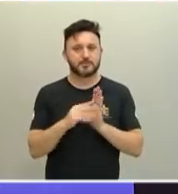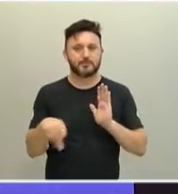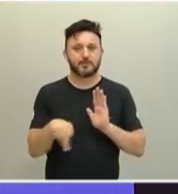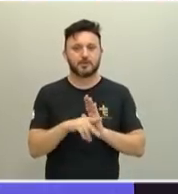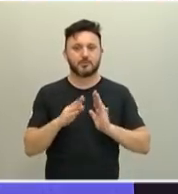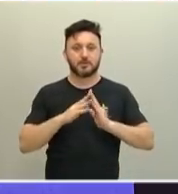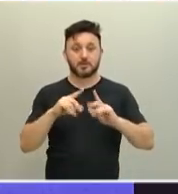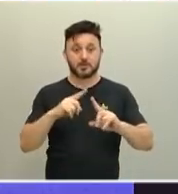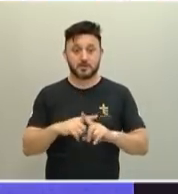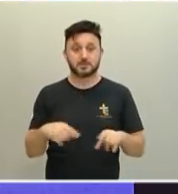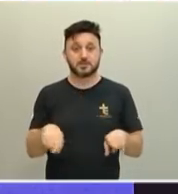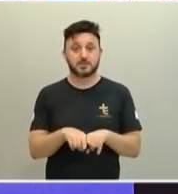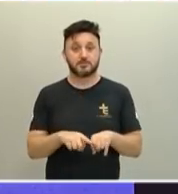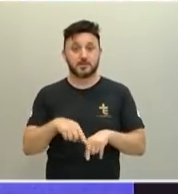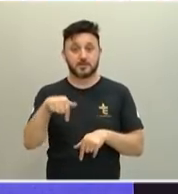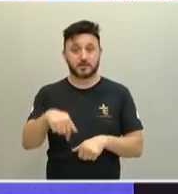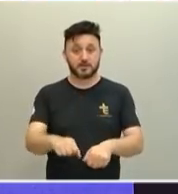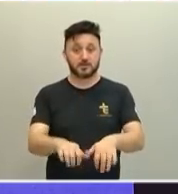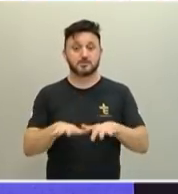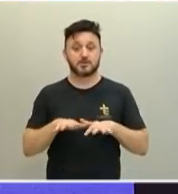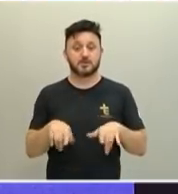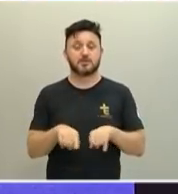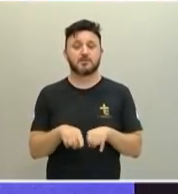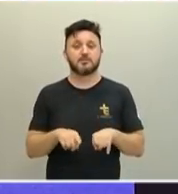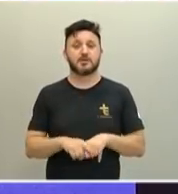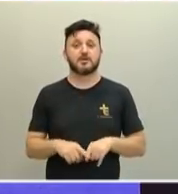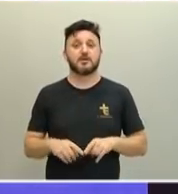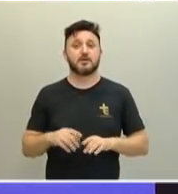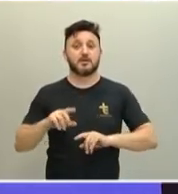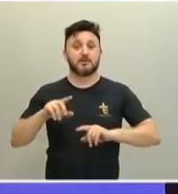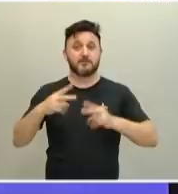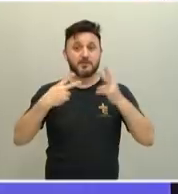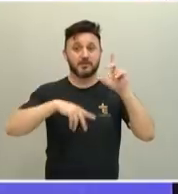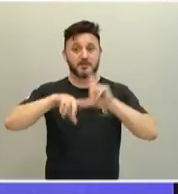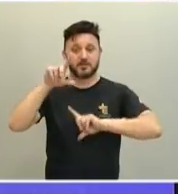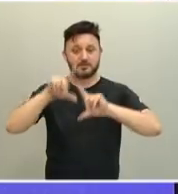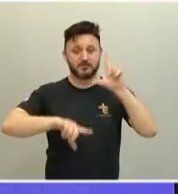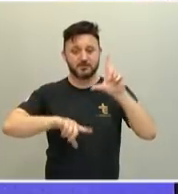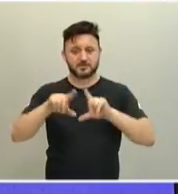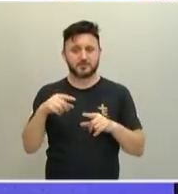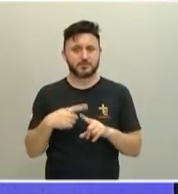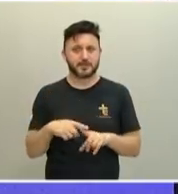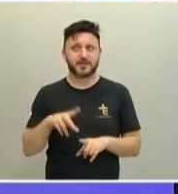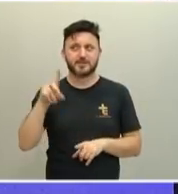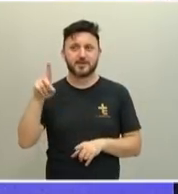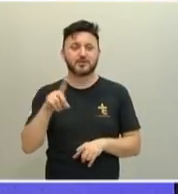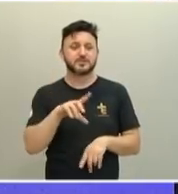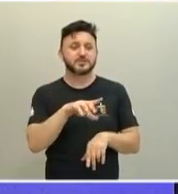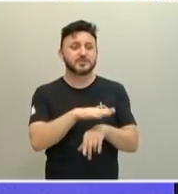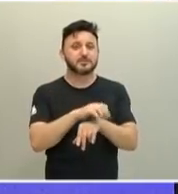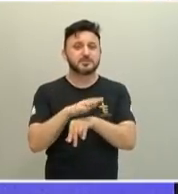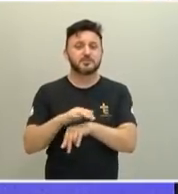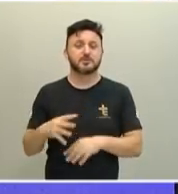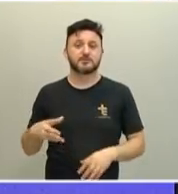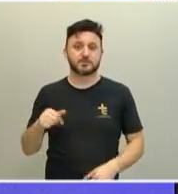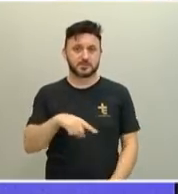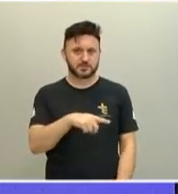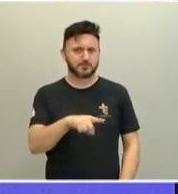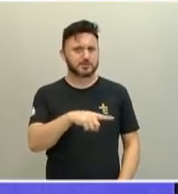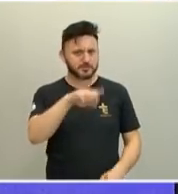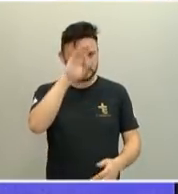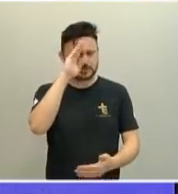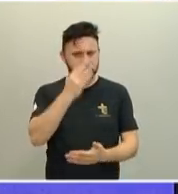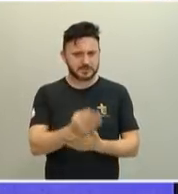aqui na TV evangelizar. Deus tem atraído você, porque Ele está dizendo a você que tem como. Você precisa acreditar que tem